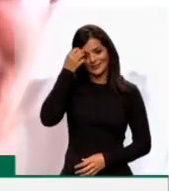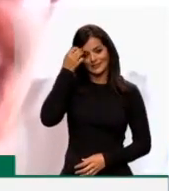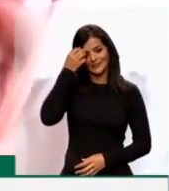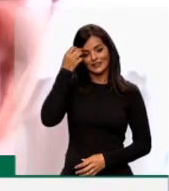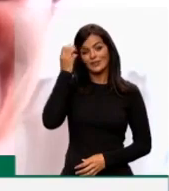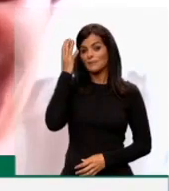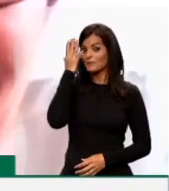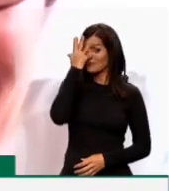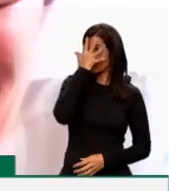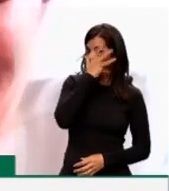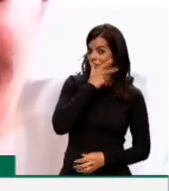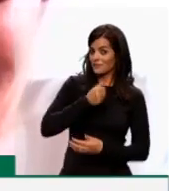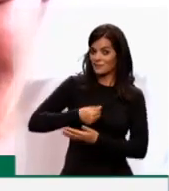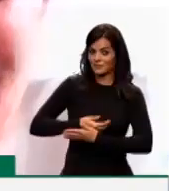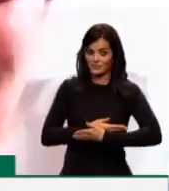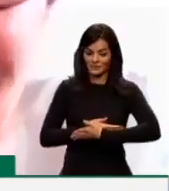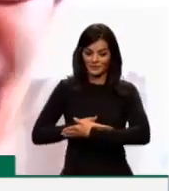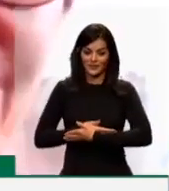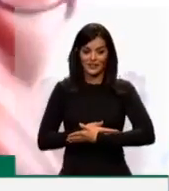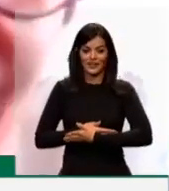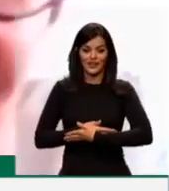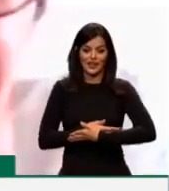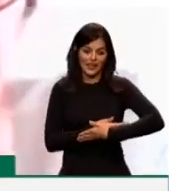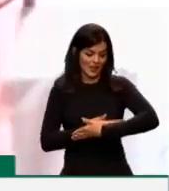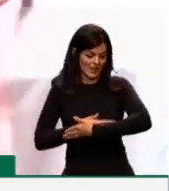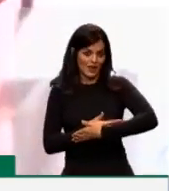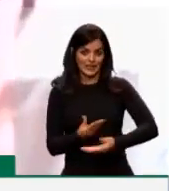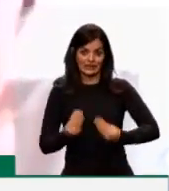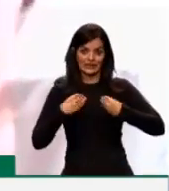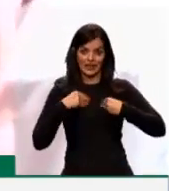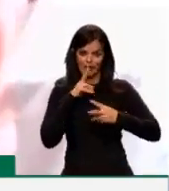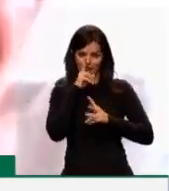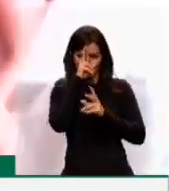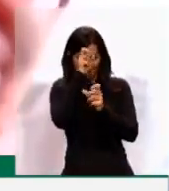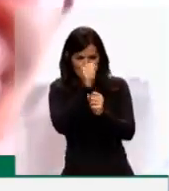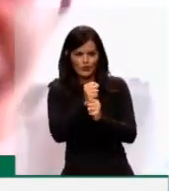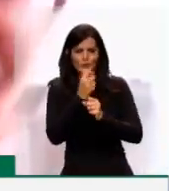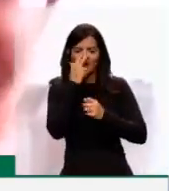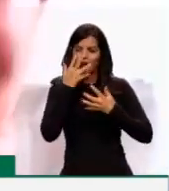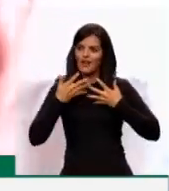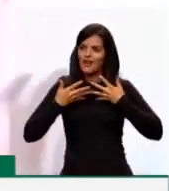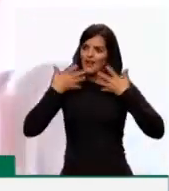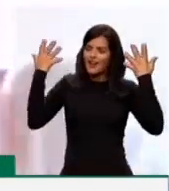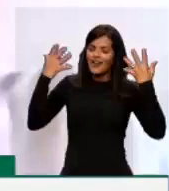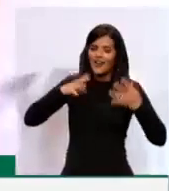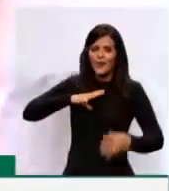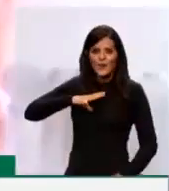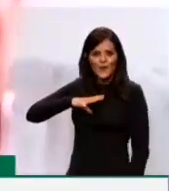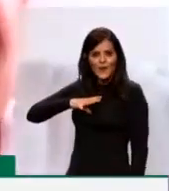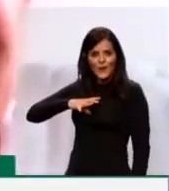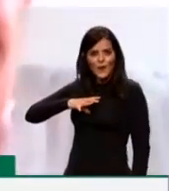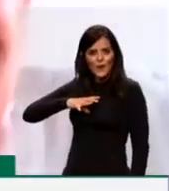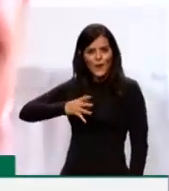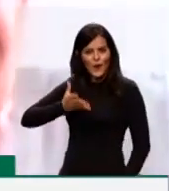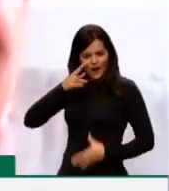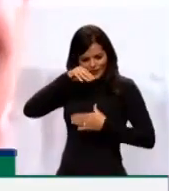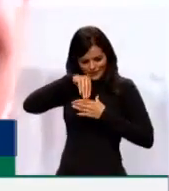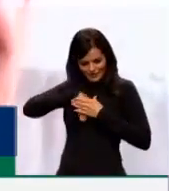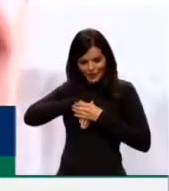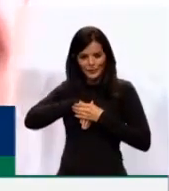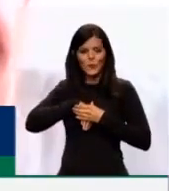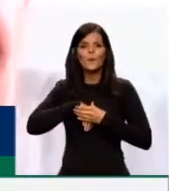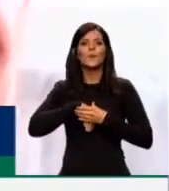né, porque, como lhe disse, a maternidade dá muita força e faz com que a mulher conviva com a coragem que carrega e que muitas